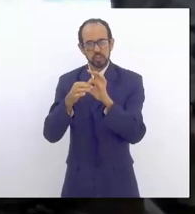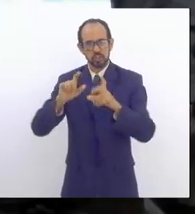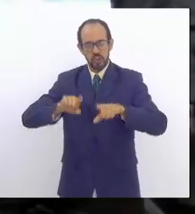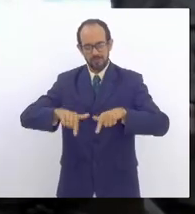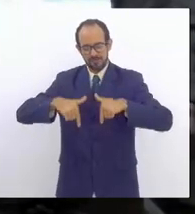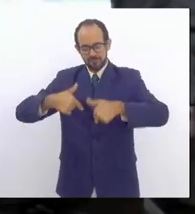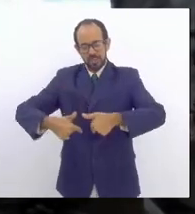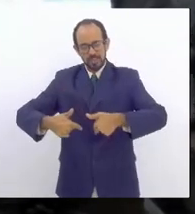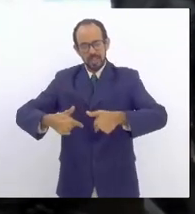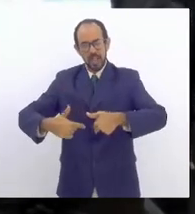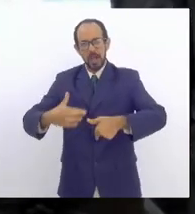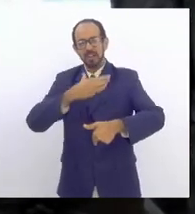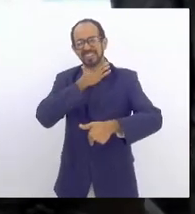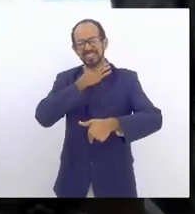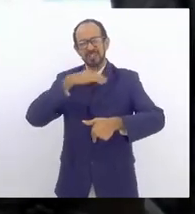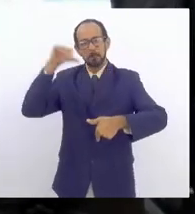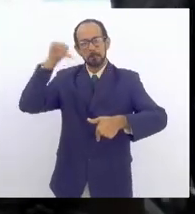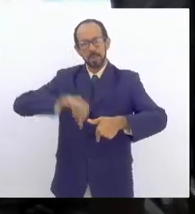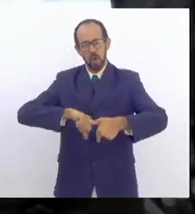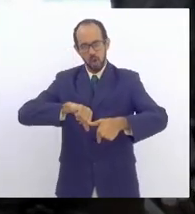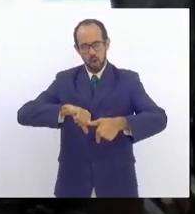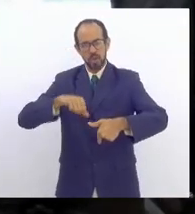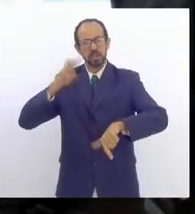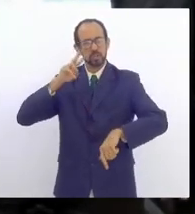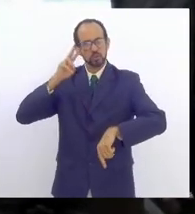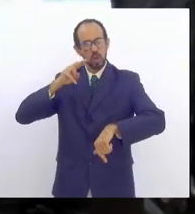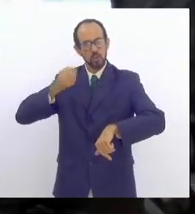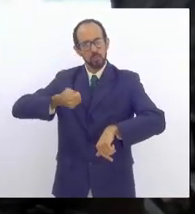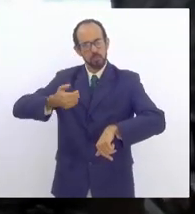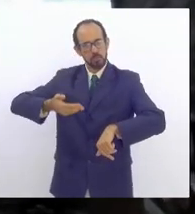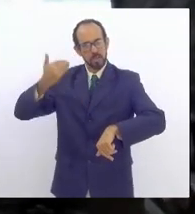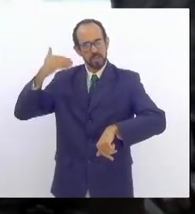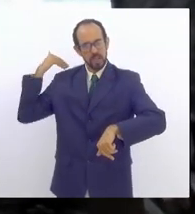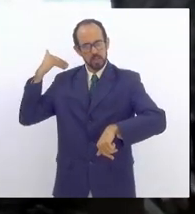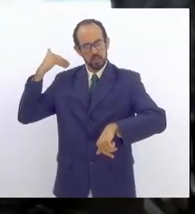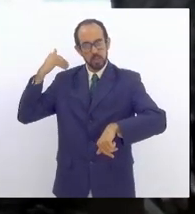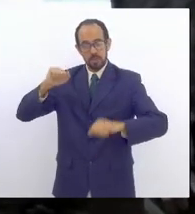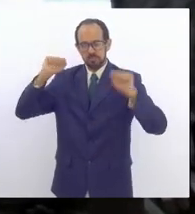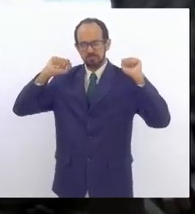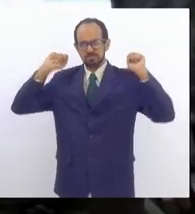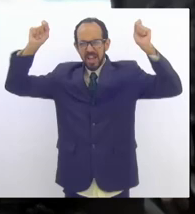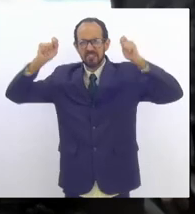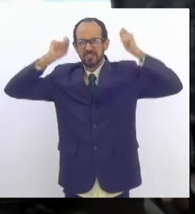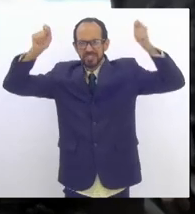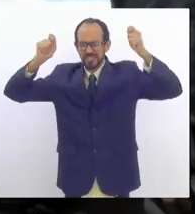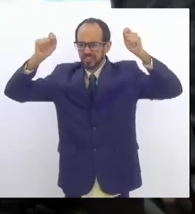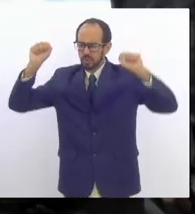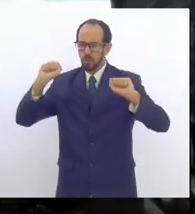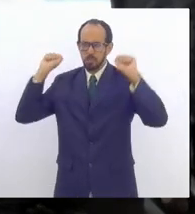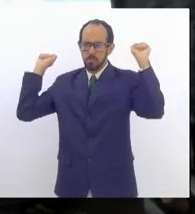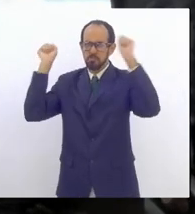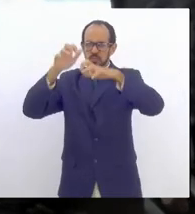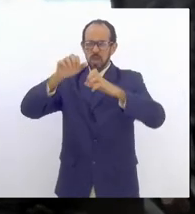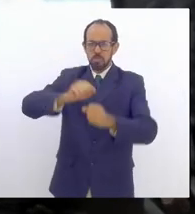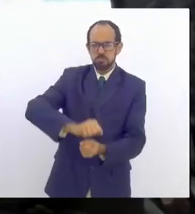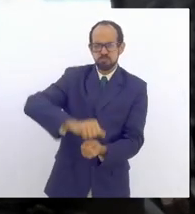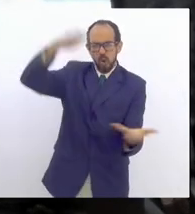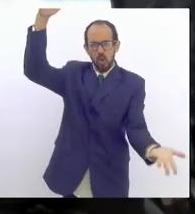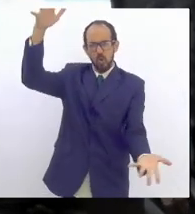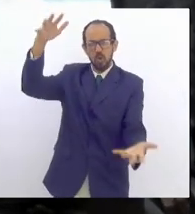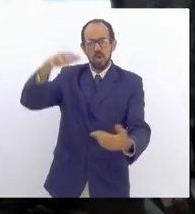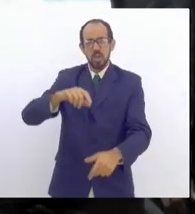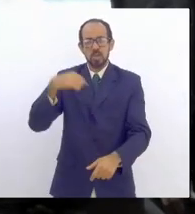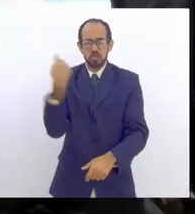história recente. Cercados por manifestantes e ao som de bomba de efeito moral, gás lacrimogêneo e bala de borracha,